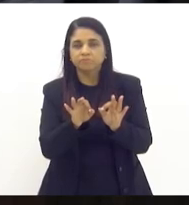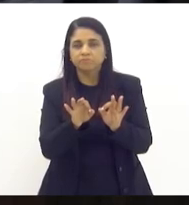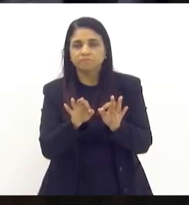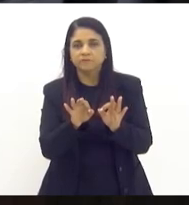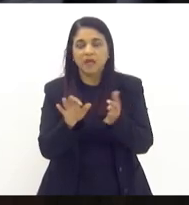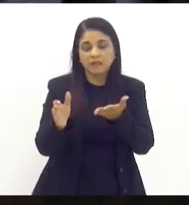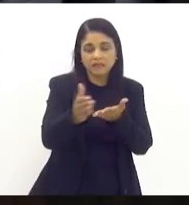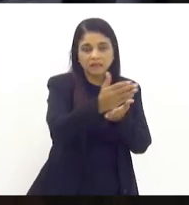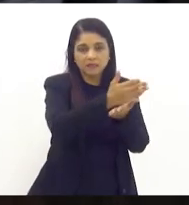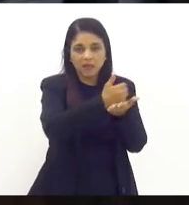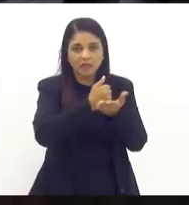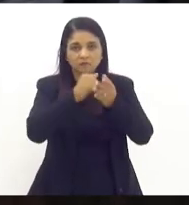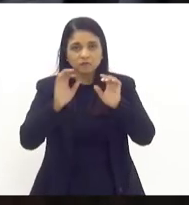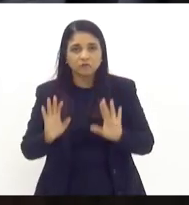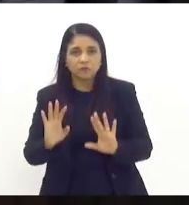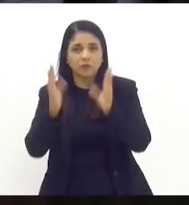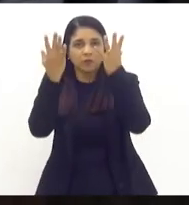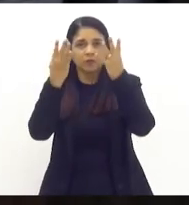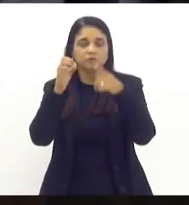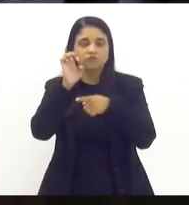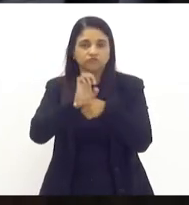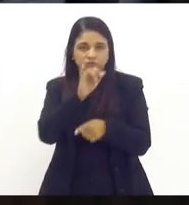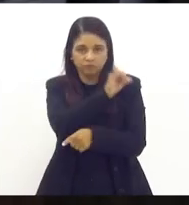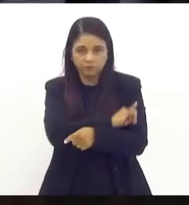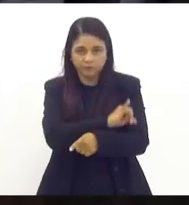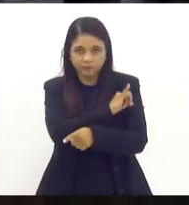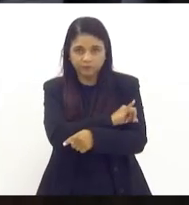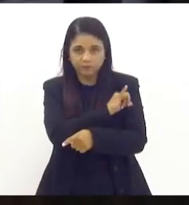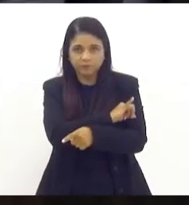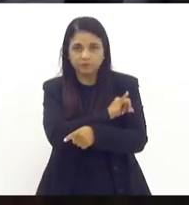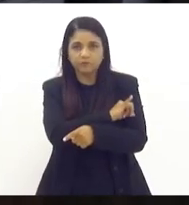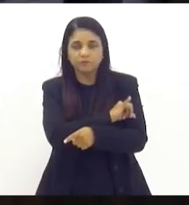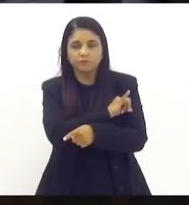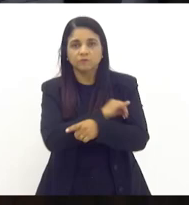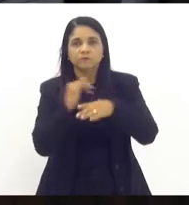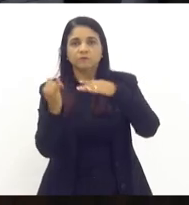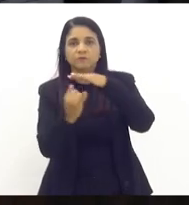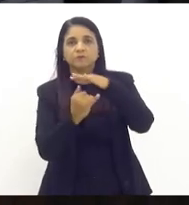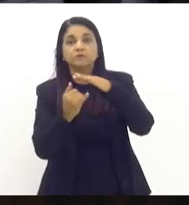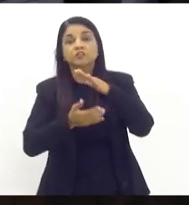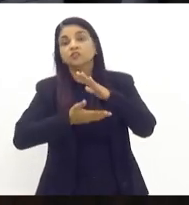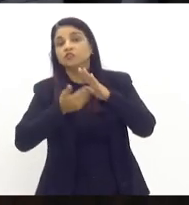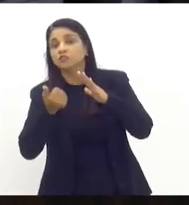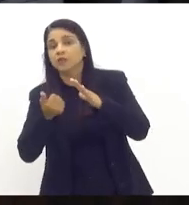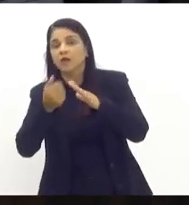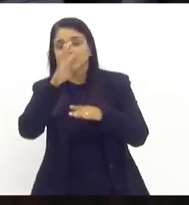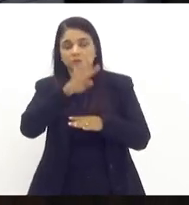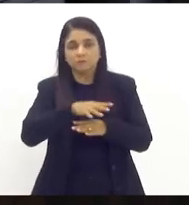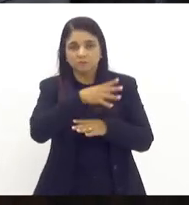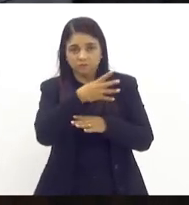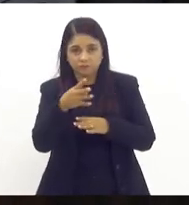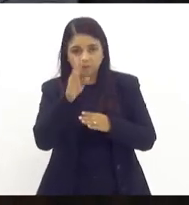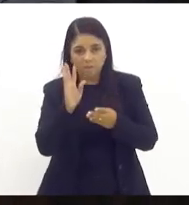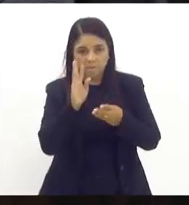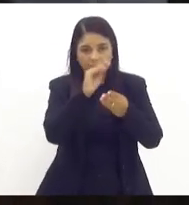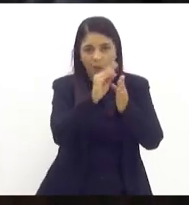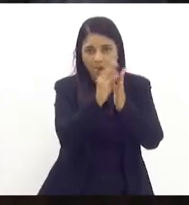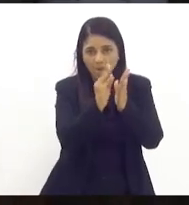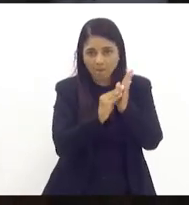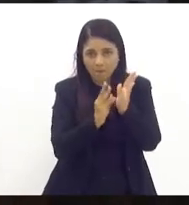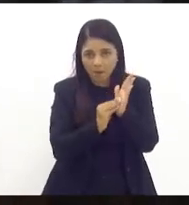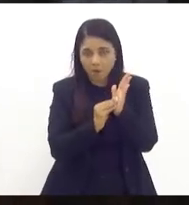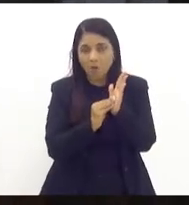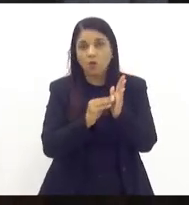dados comemorativos no estado do Rio de Janeiro para instituir no calendário Oficial do Estado do Rio de Janeiro